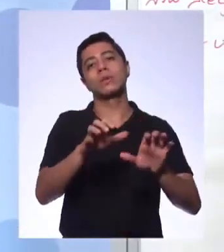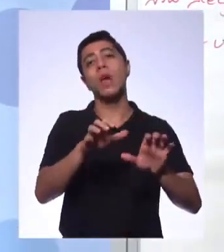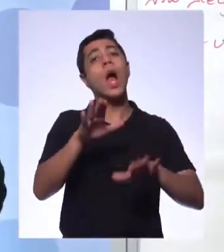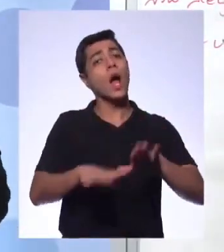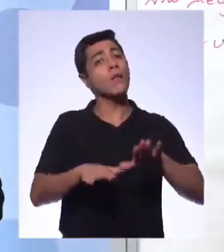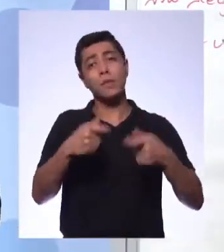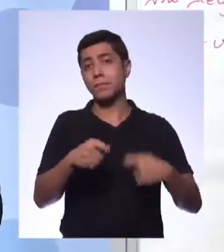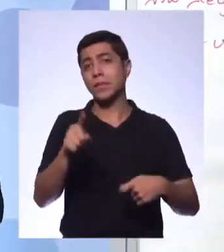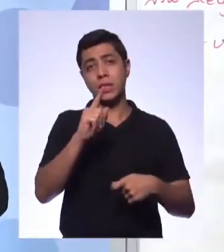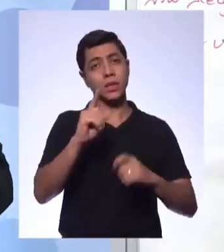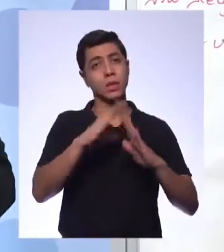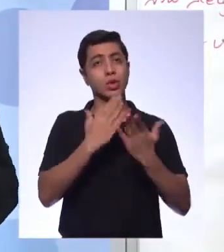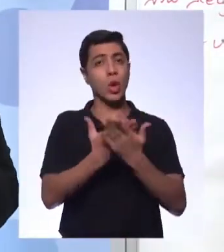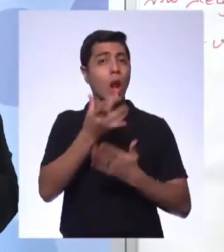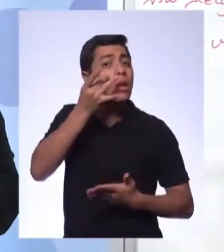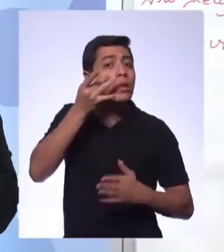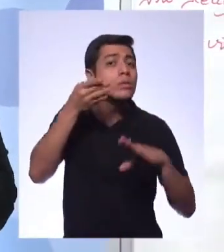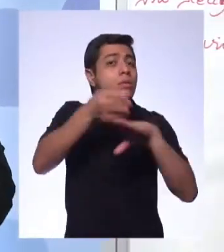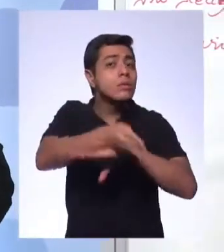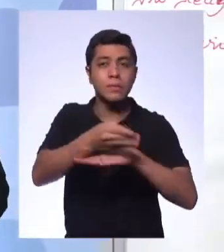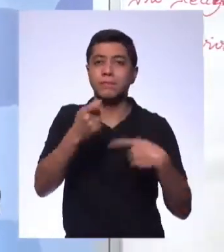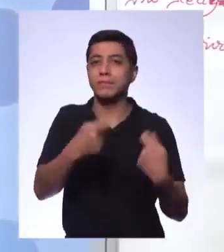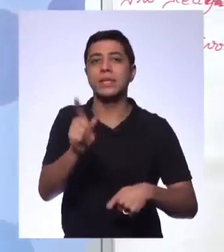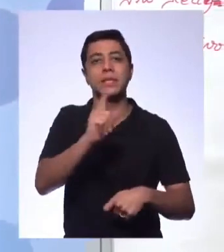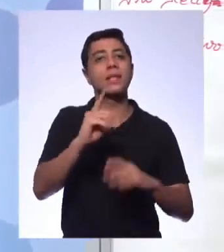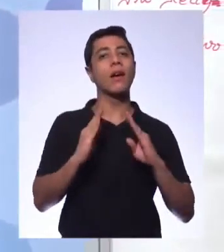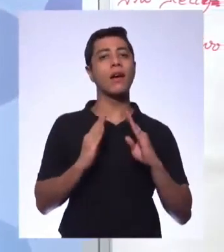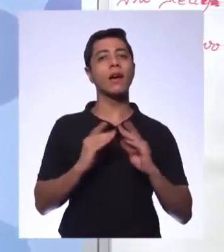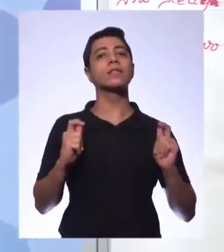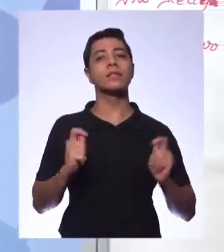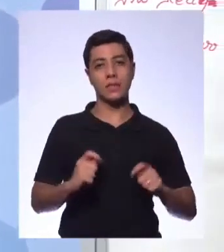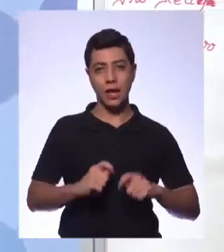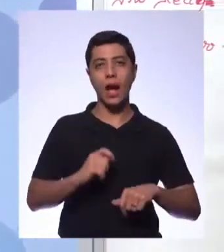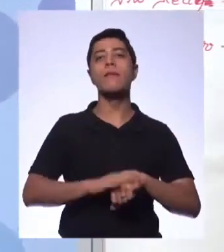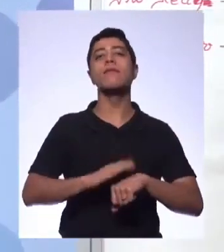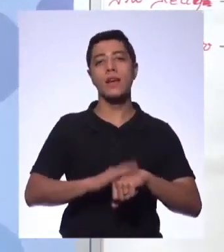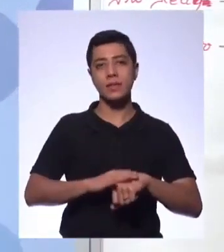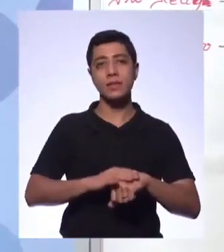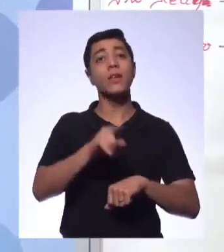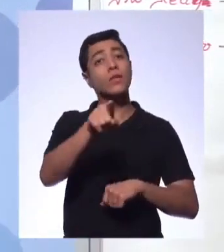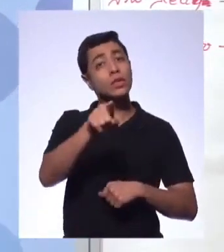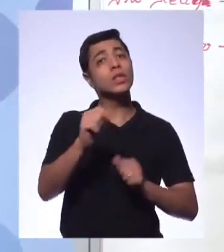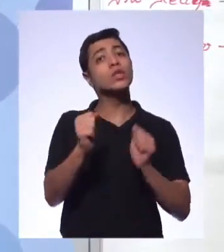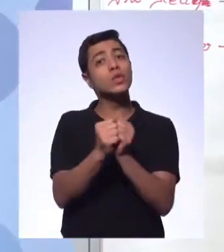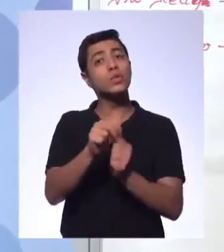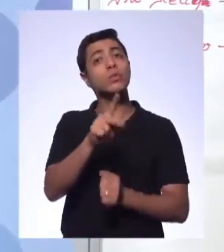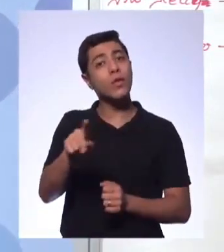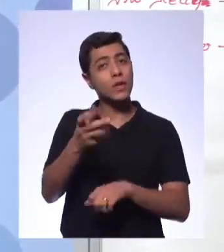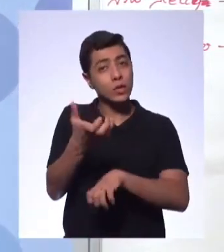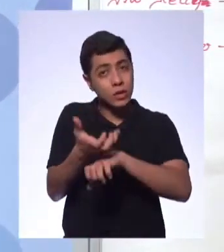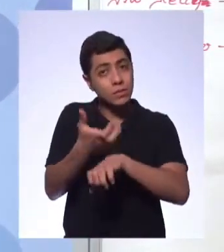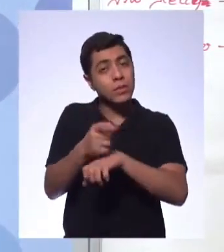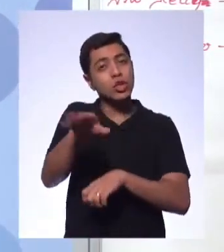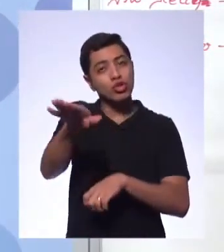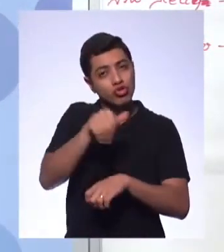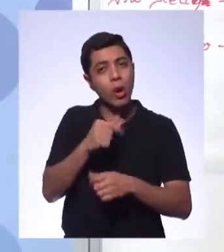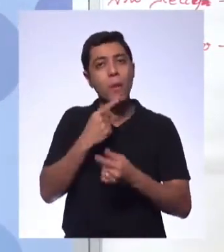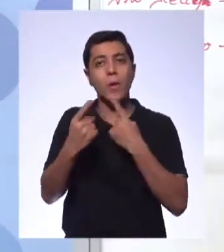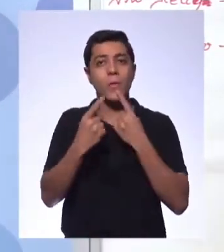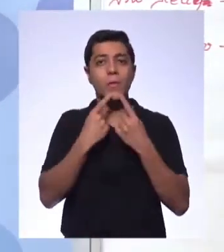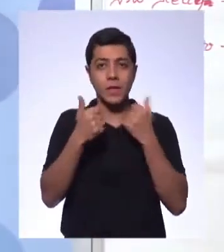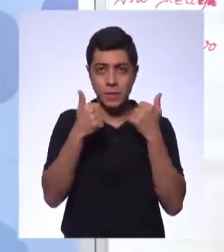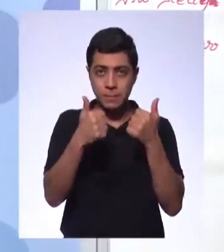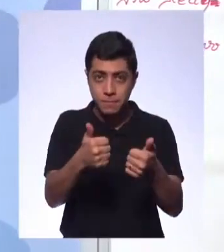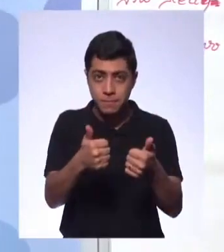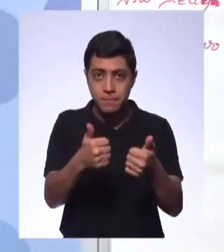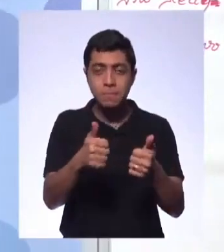presencialmente frequentando a escola nesse momento. Tá? É uma coisa para vocês pensarem aí, junto com o professor de vocês, essa disciplina, certo? Olha só,